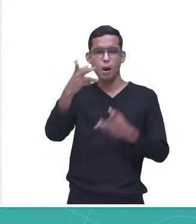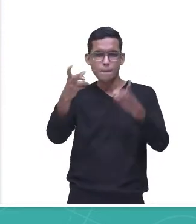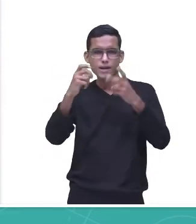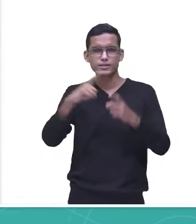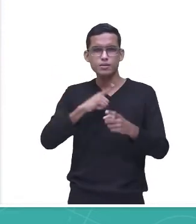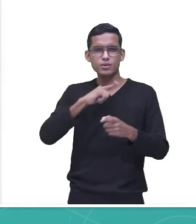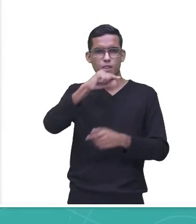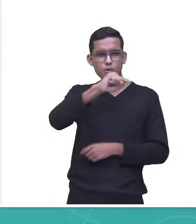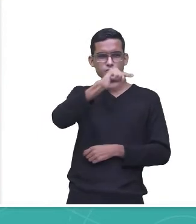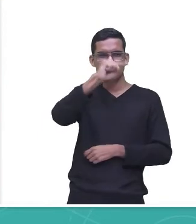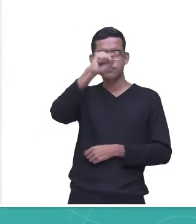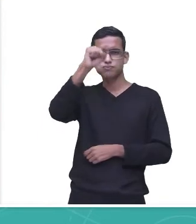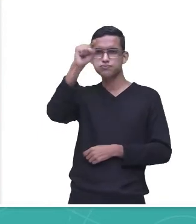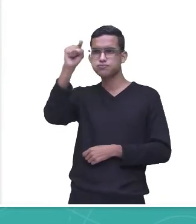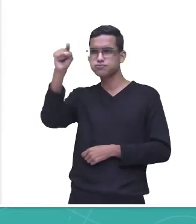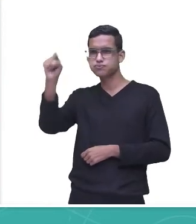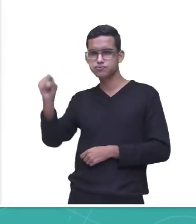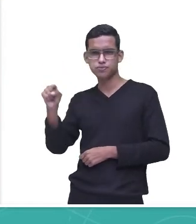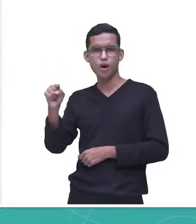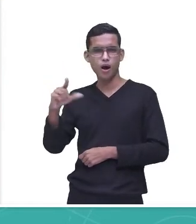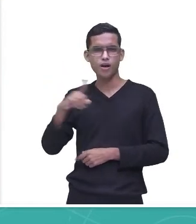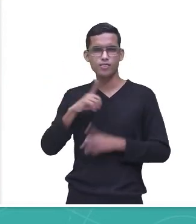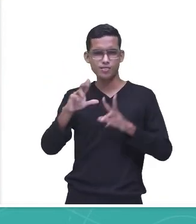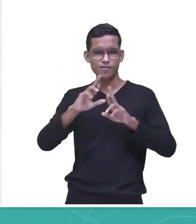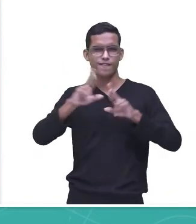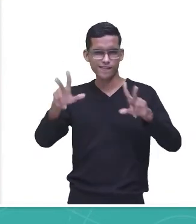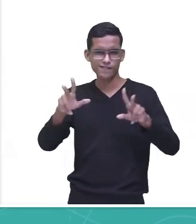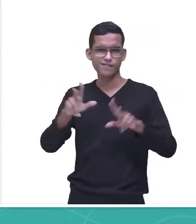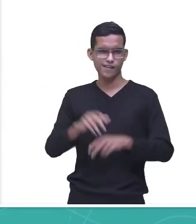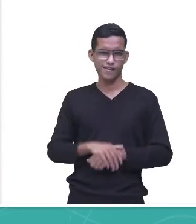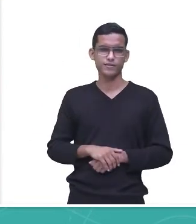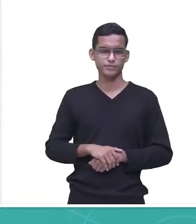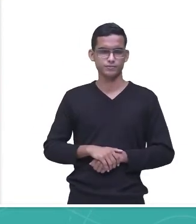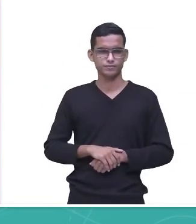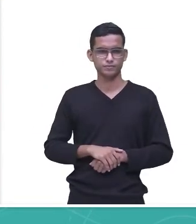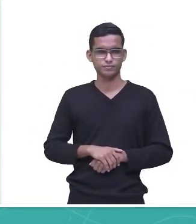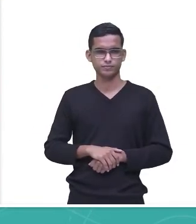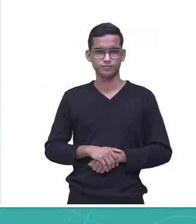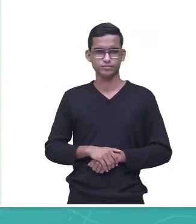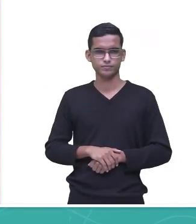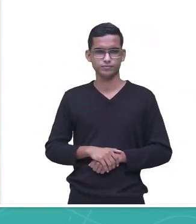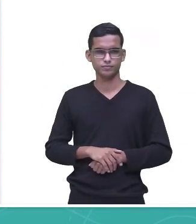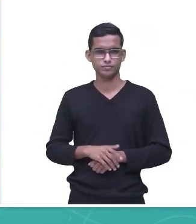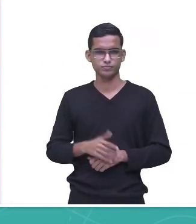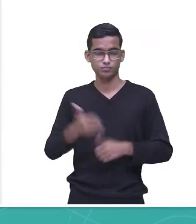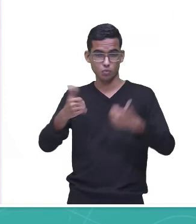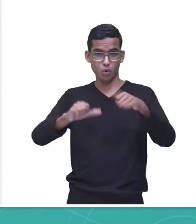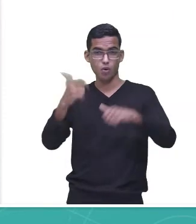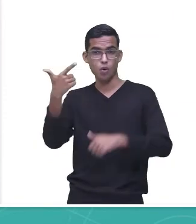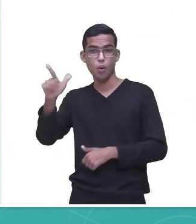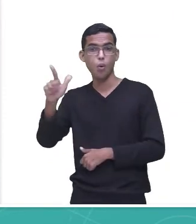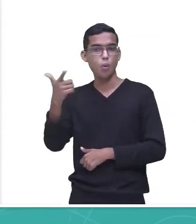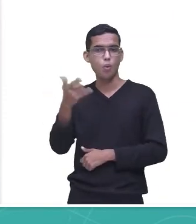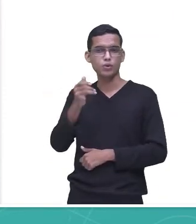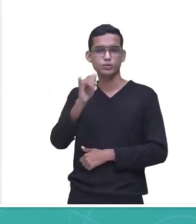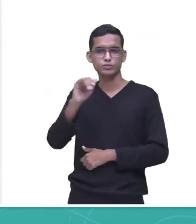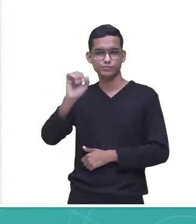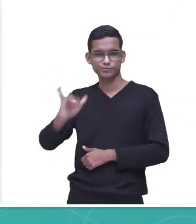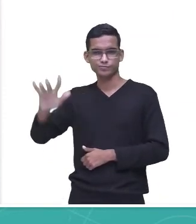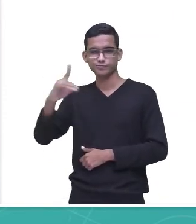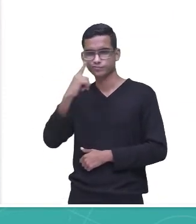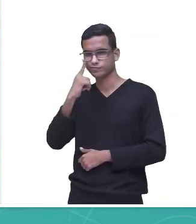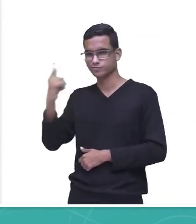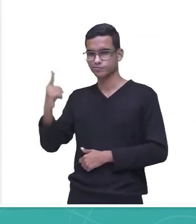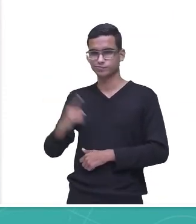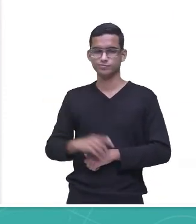se desprendendo da arquitetura. Vamos analisar uma outra escultura. Aqui nós temos um tímpano também da igreja,